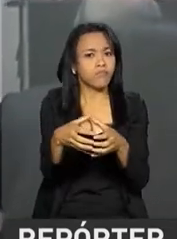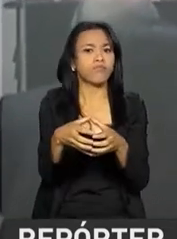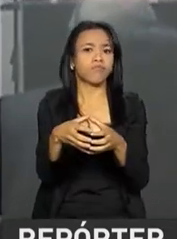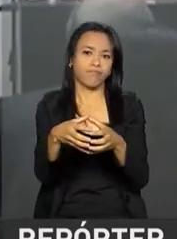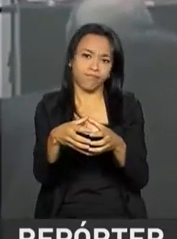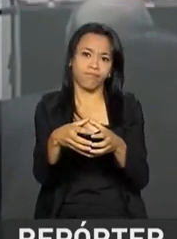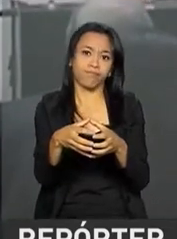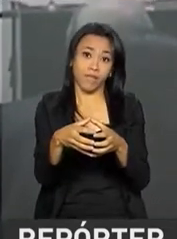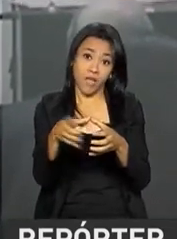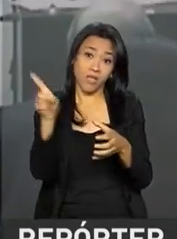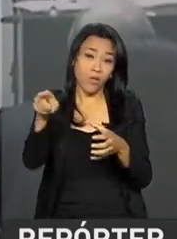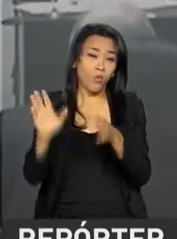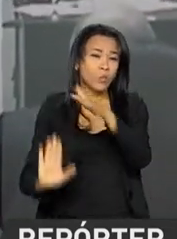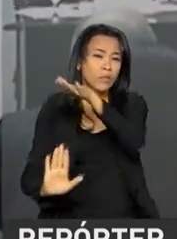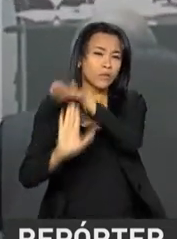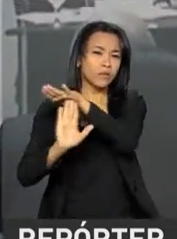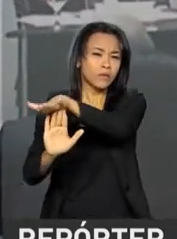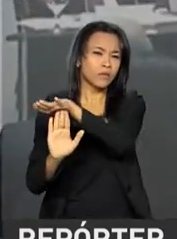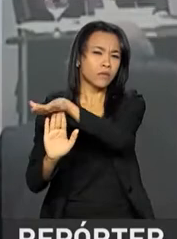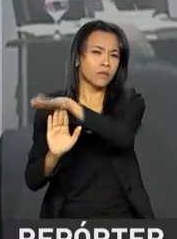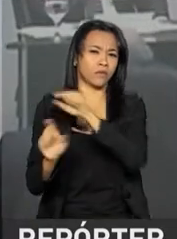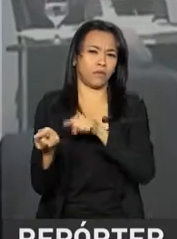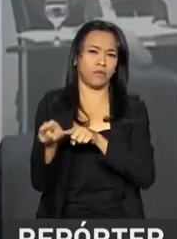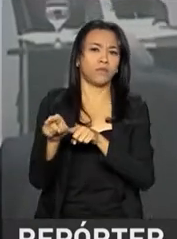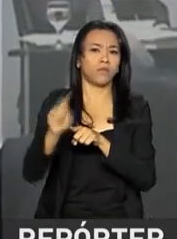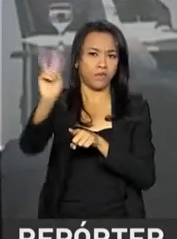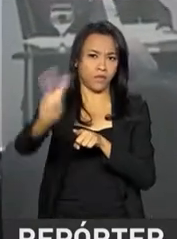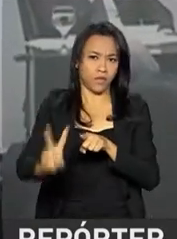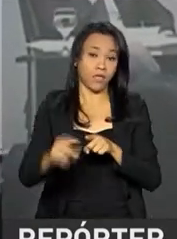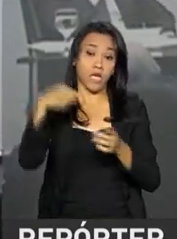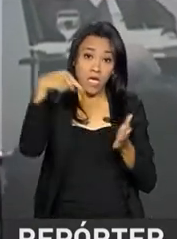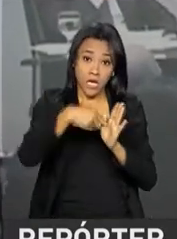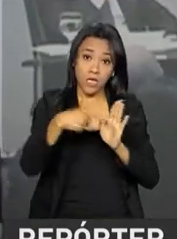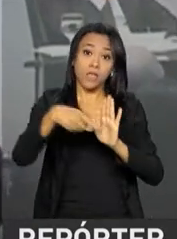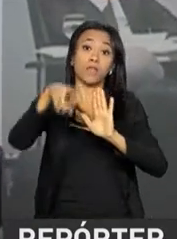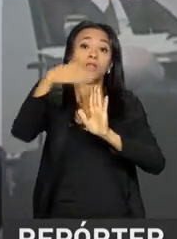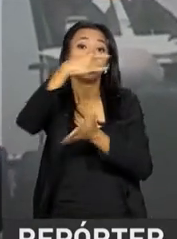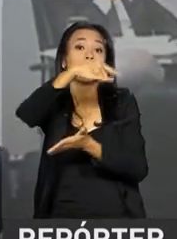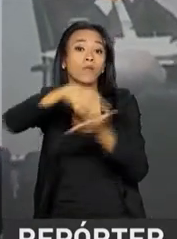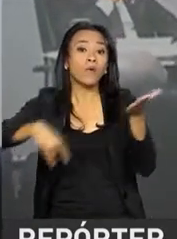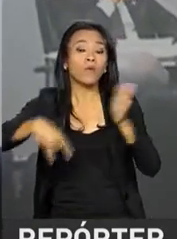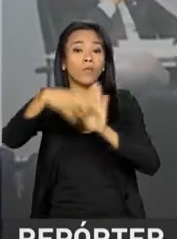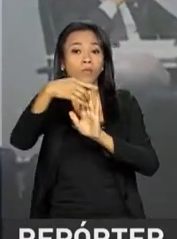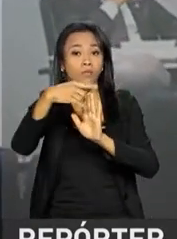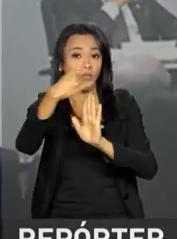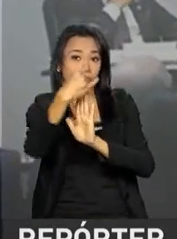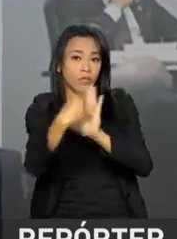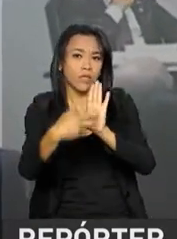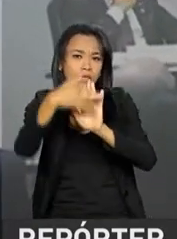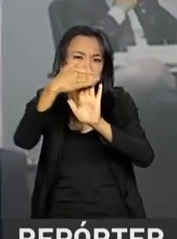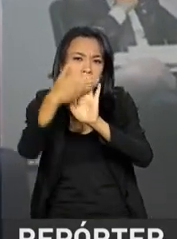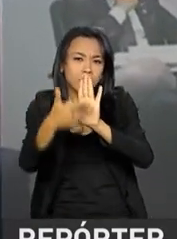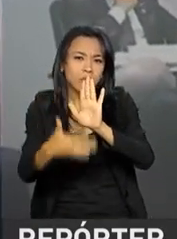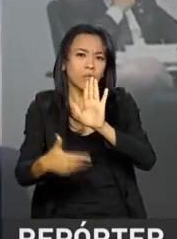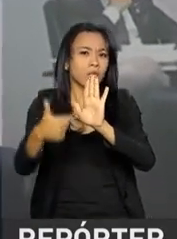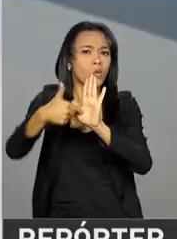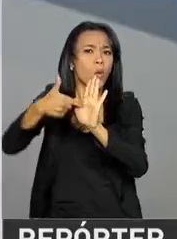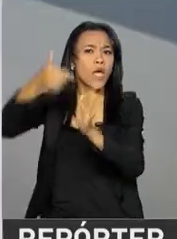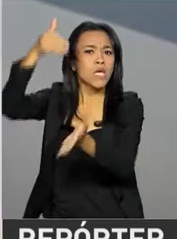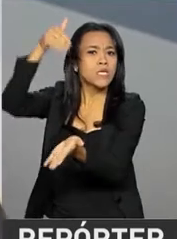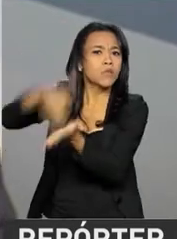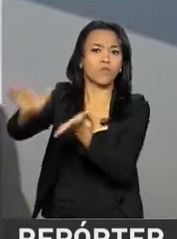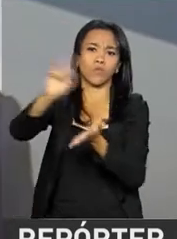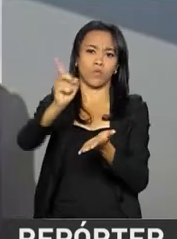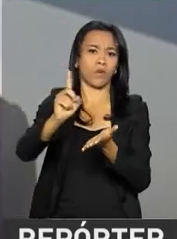democrático. É uma suspensão. O protocolo de Ushuaia não prevê a expulsão.